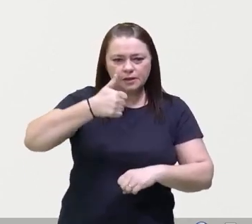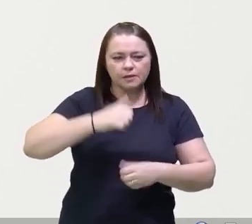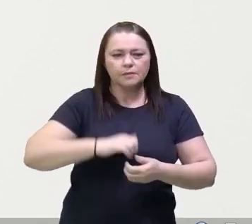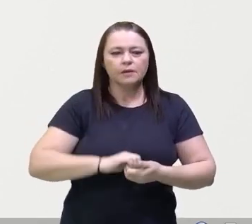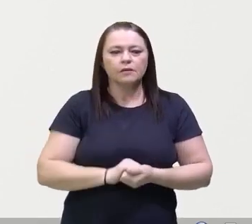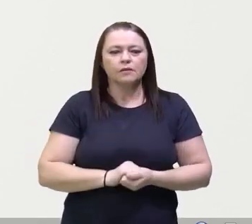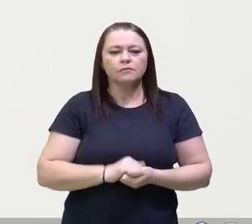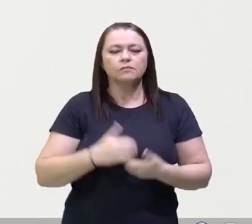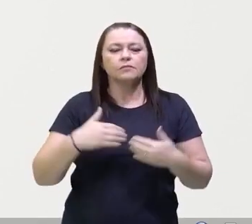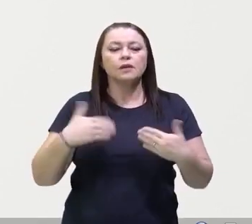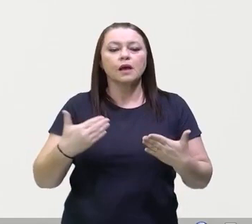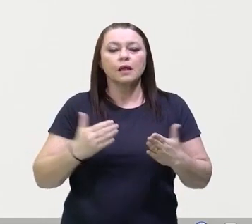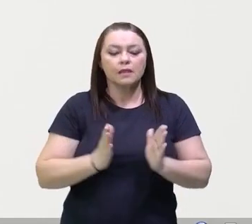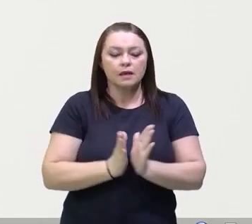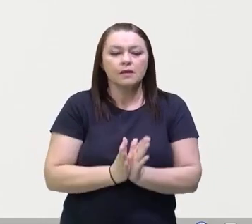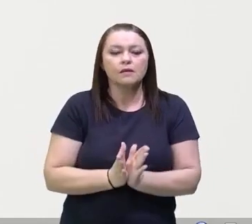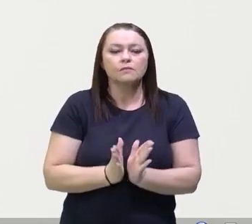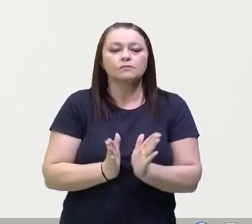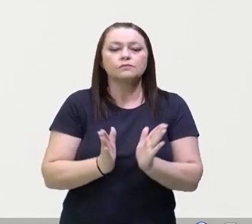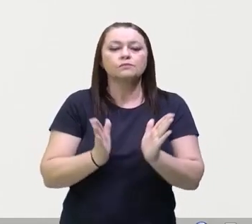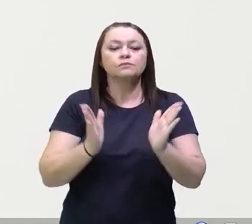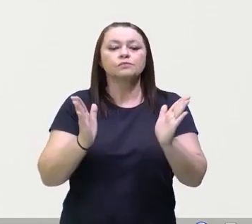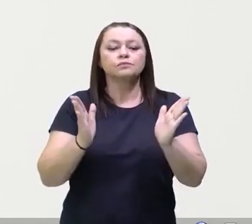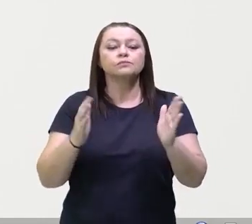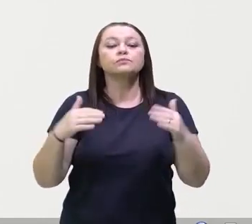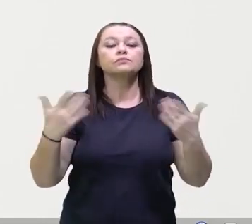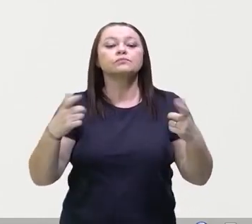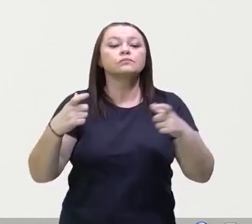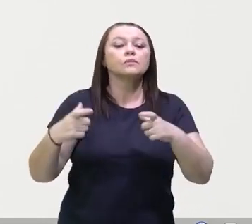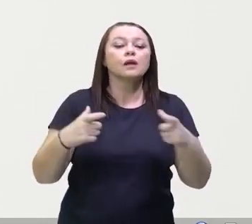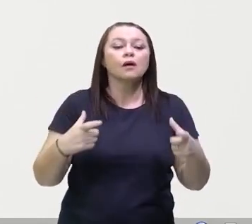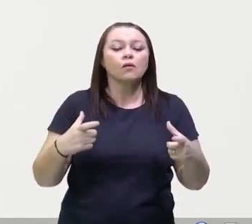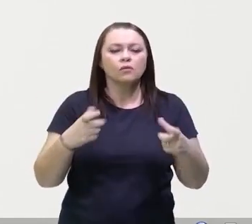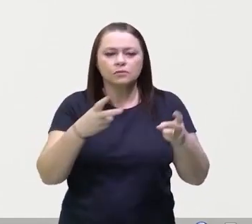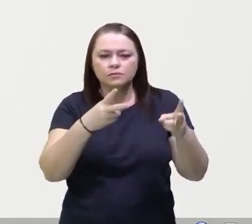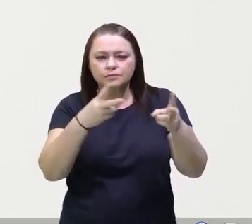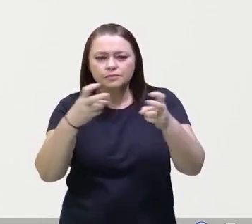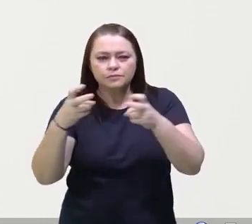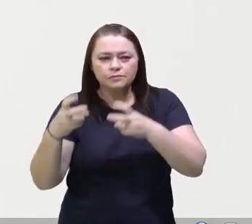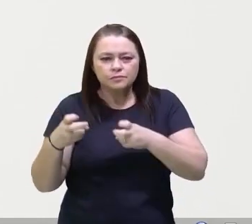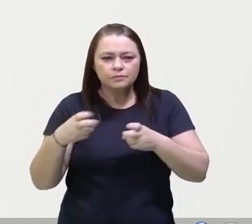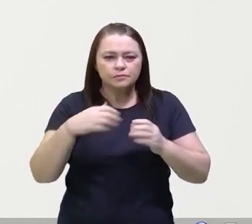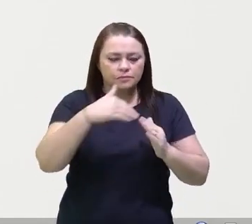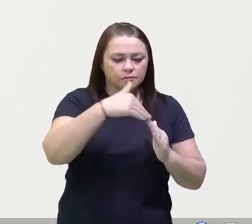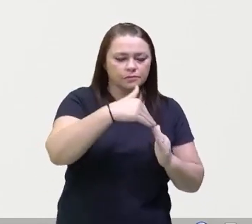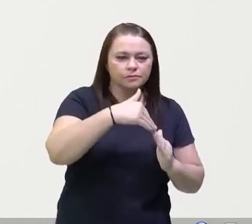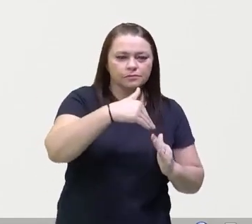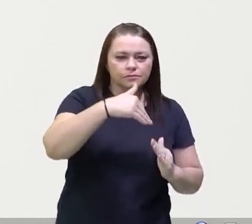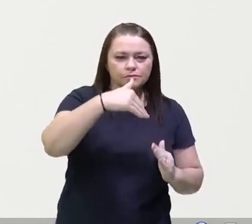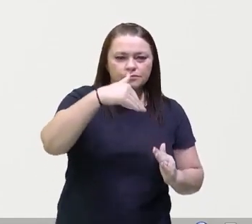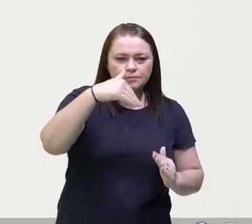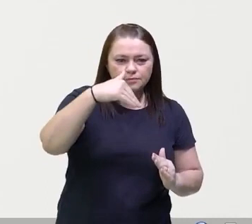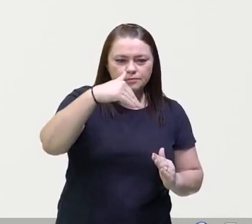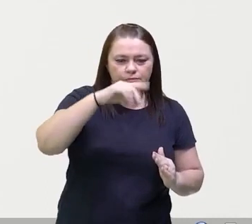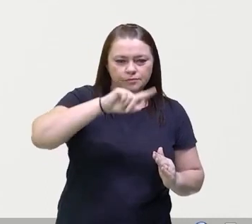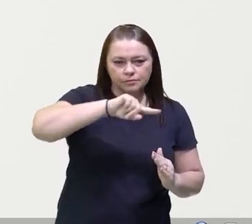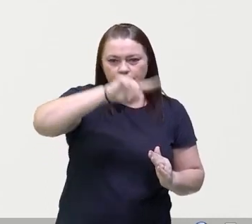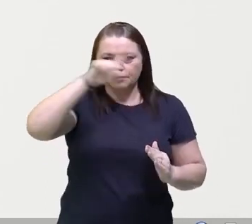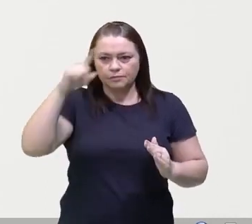onde é que estão esses lados opostos no losango? Ó, observe, ó. Lado